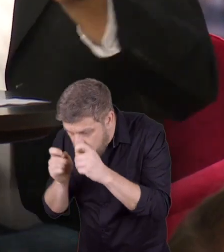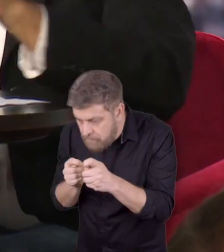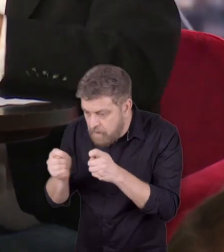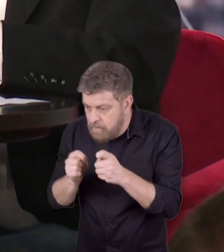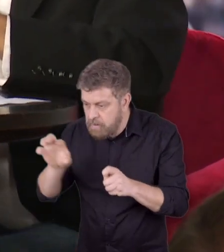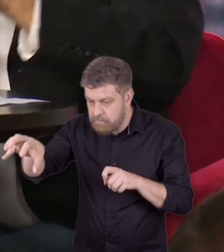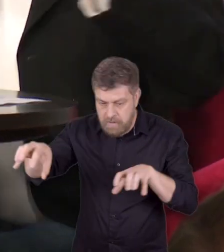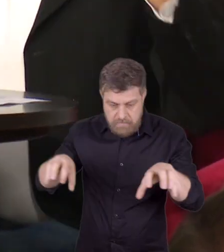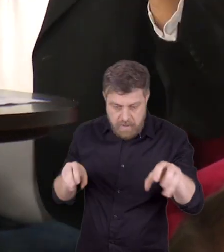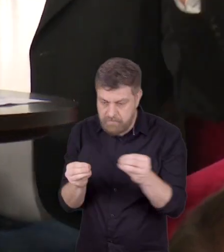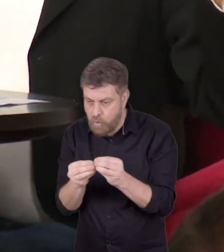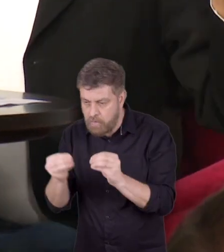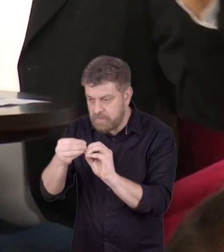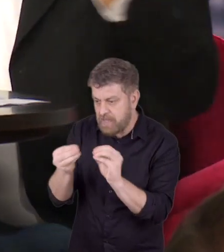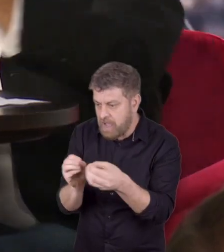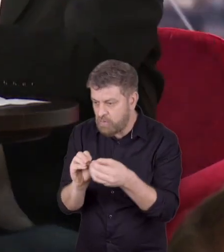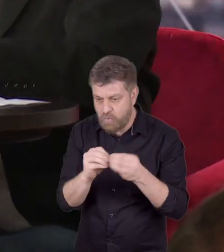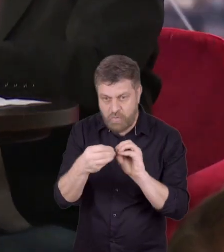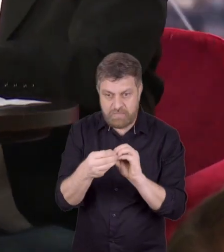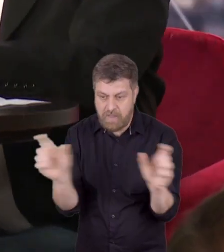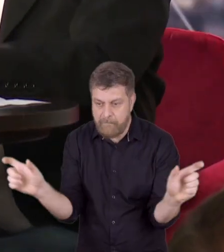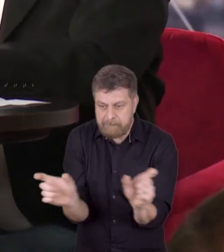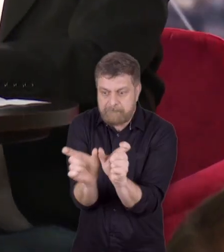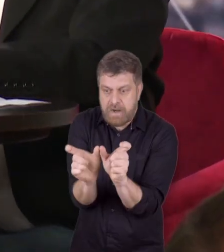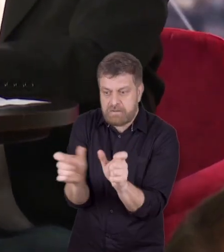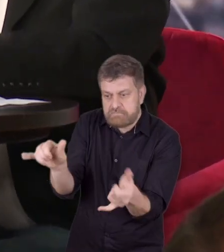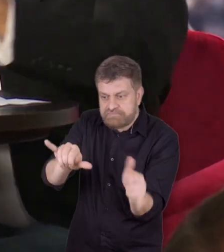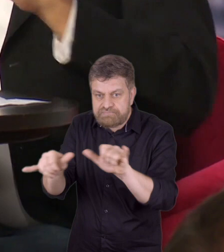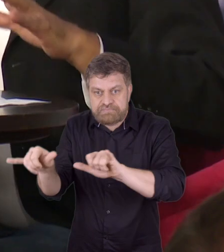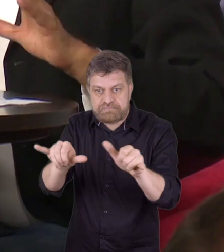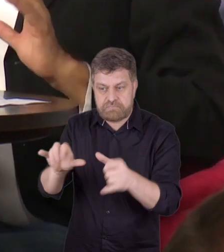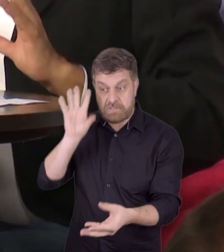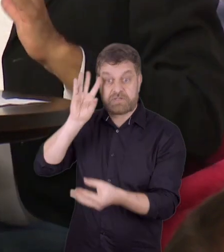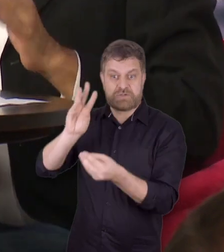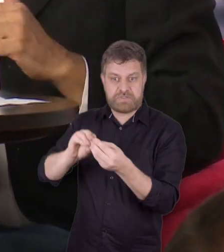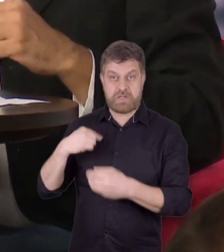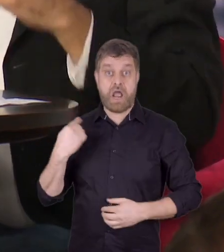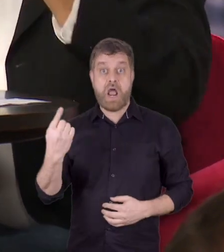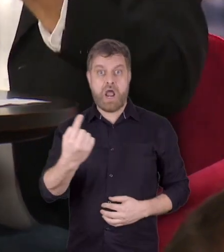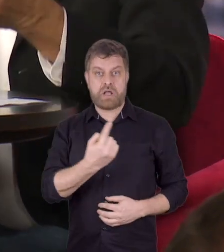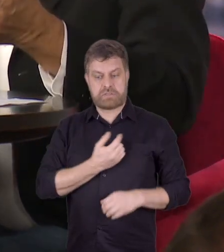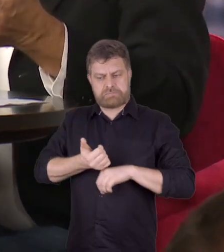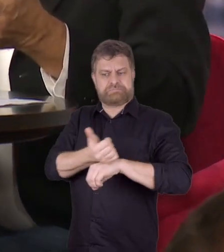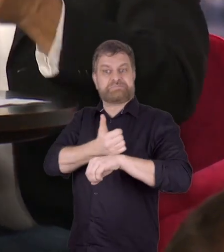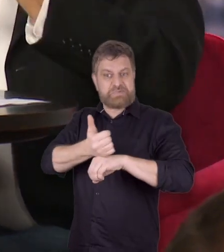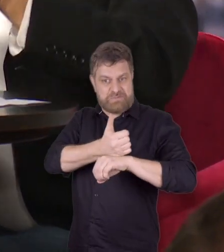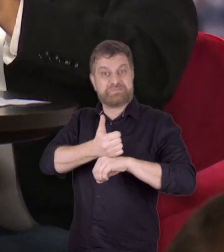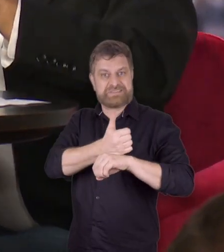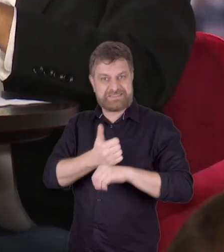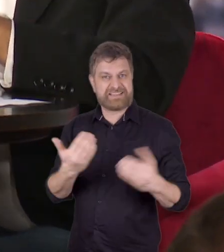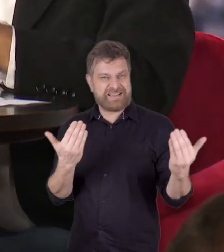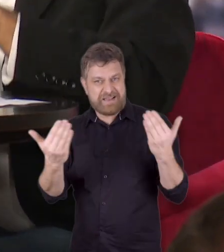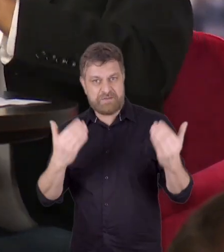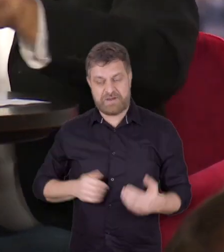capazes de combiná-los de maneiras inéditas em relação à própria natureza. Em suma, somos hoje mestres do